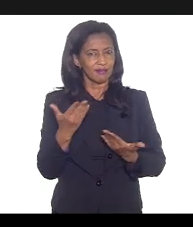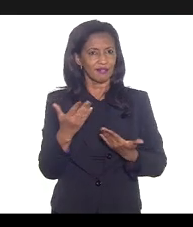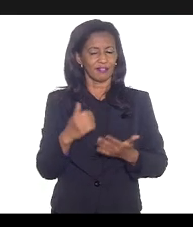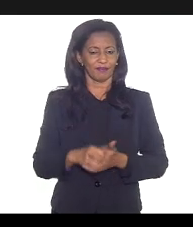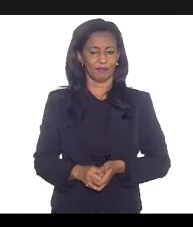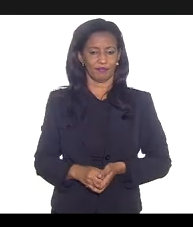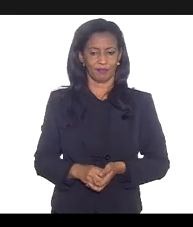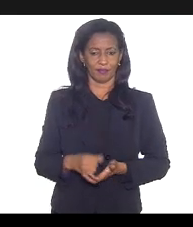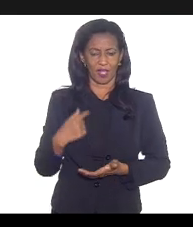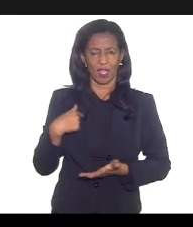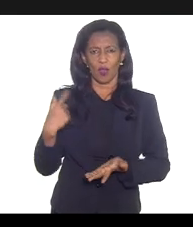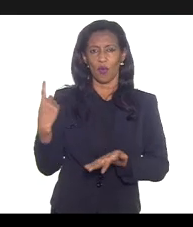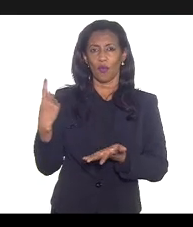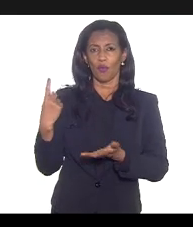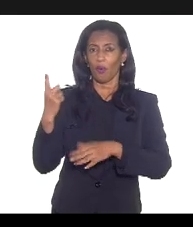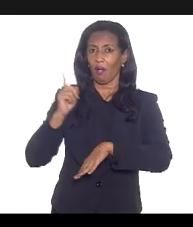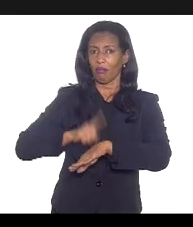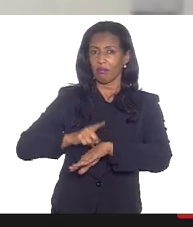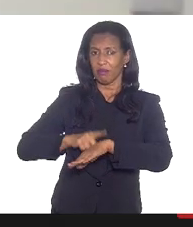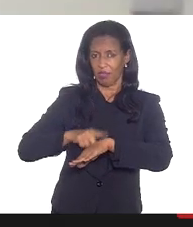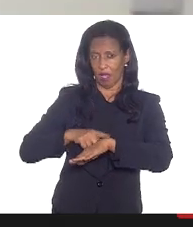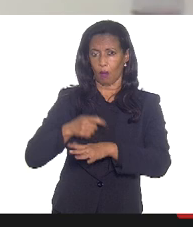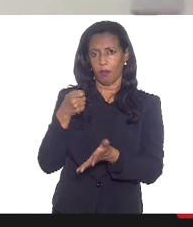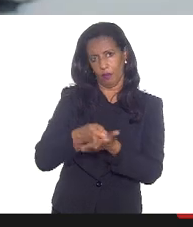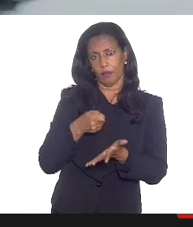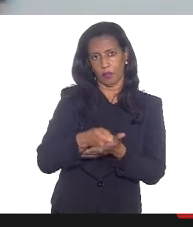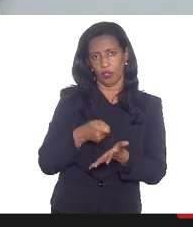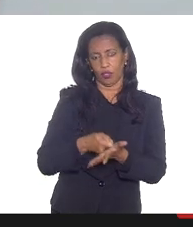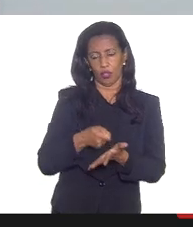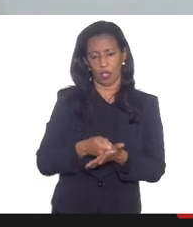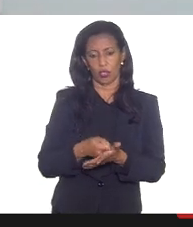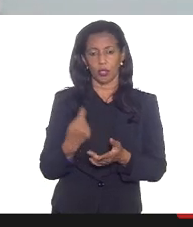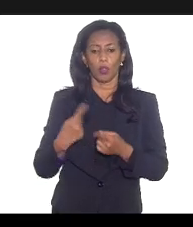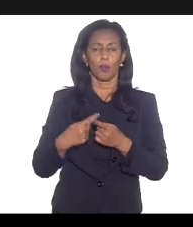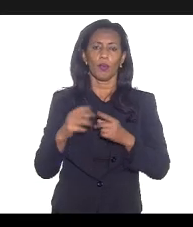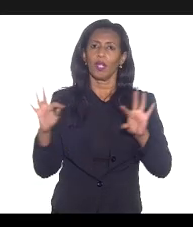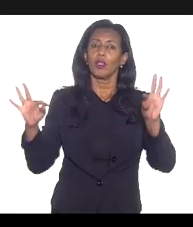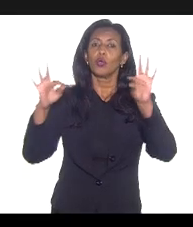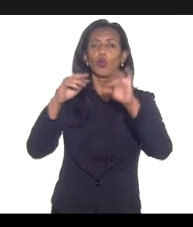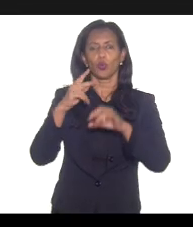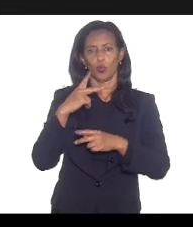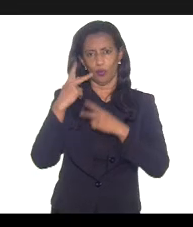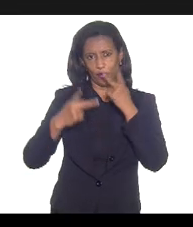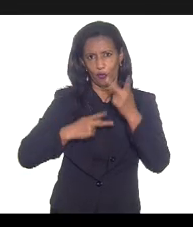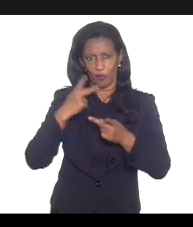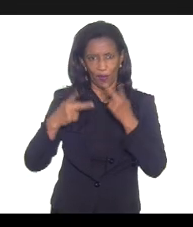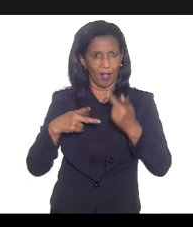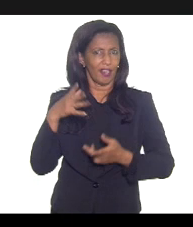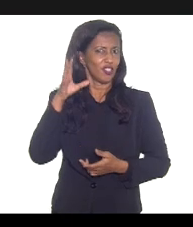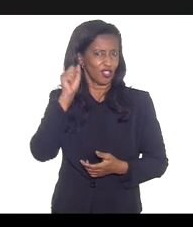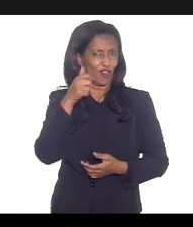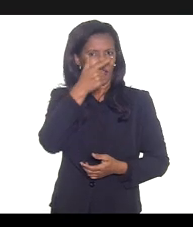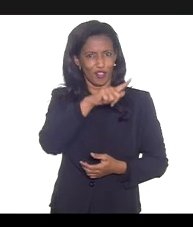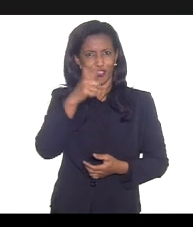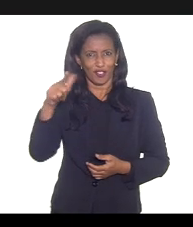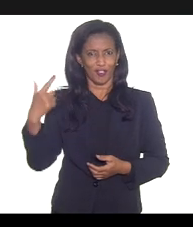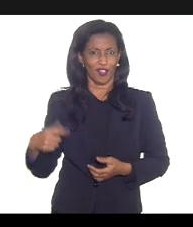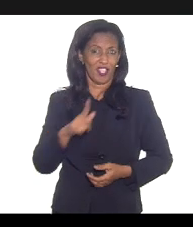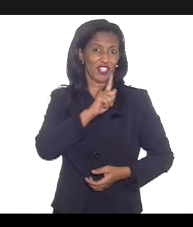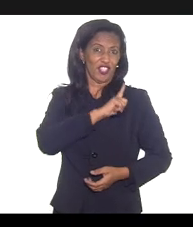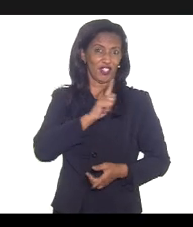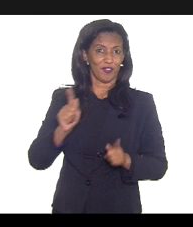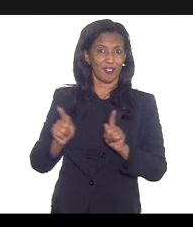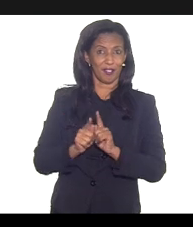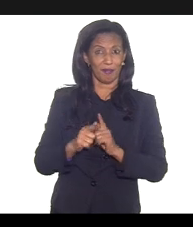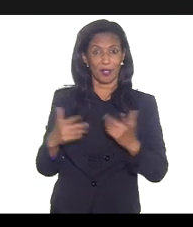Eu vou estar marcando o tempo de todo mundo, vou estar sendo insistente, porque a gente quer que todo mundo fale, né, quer ouvir novamente a gestão, e hoje a